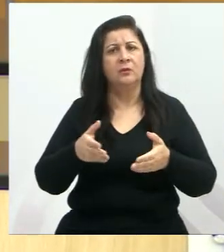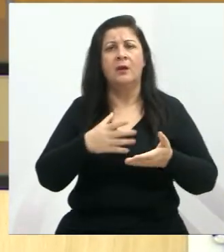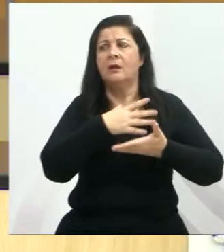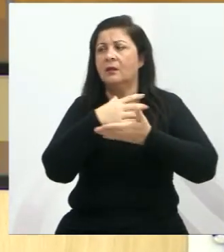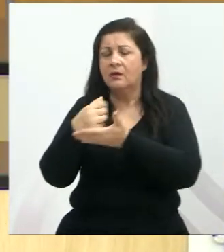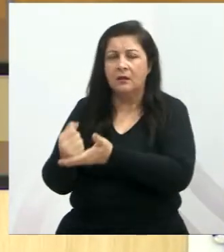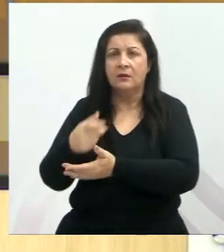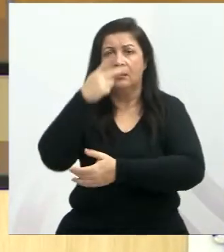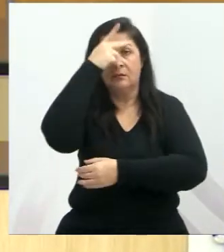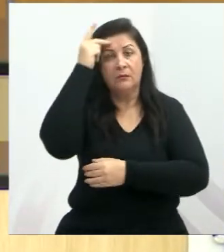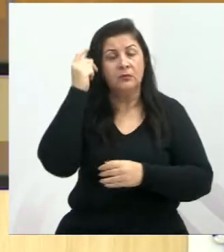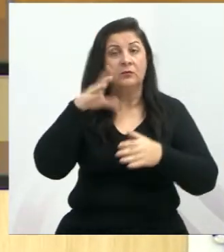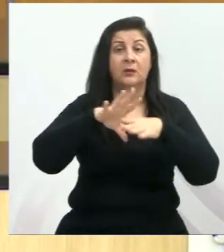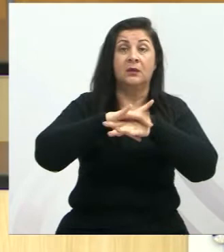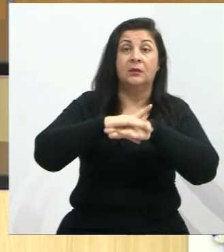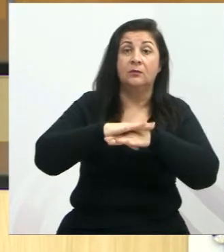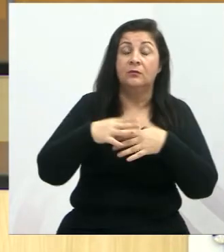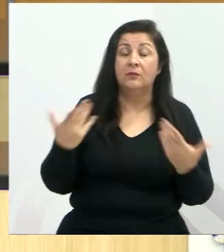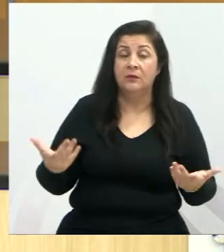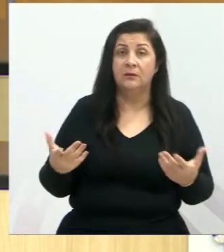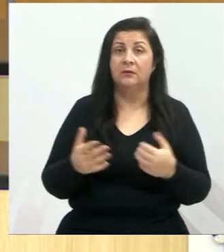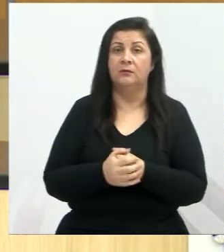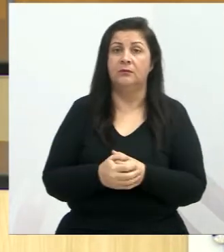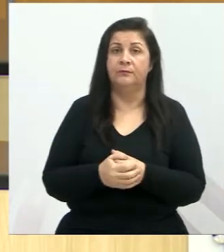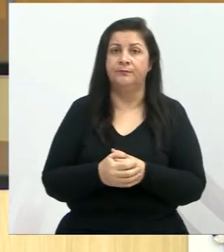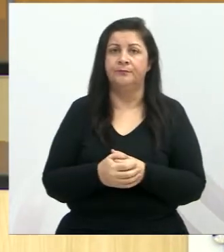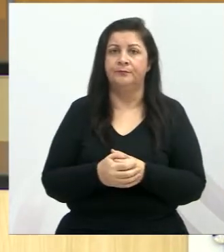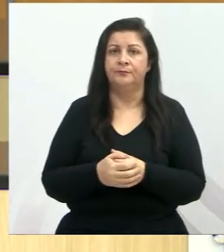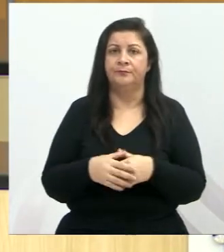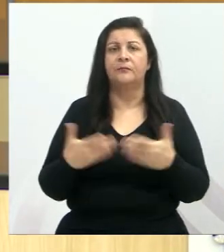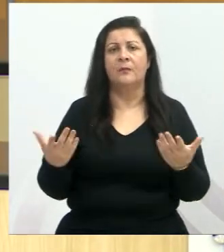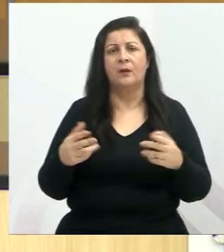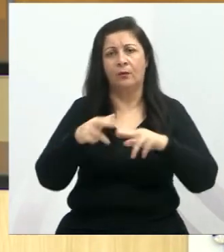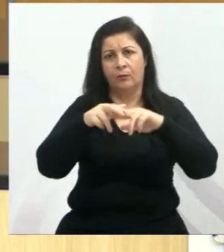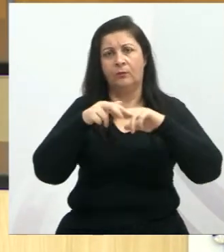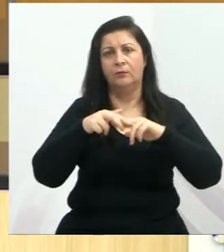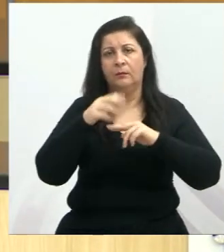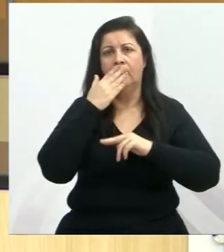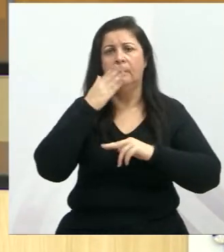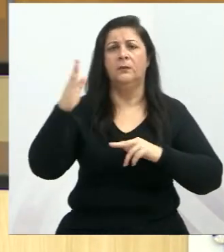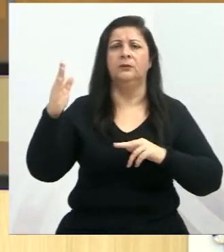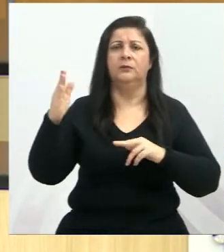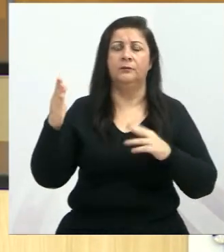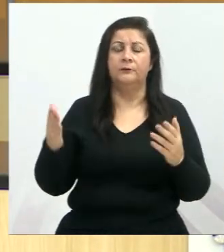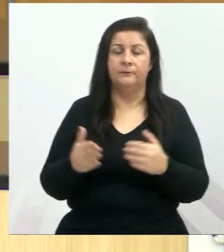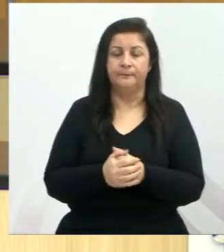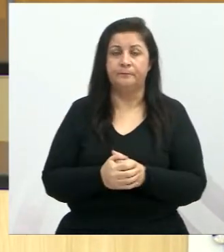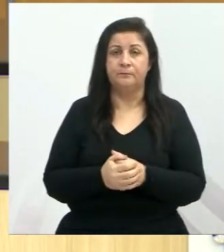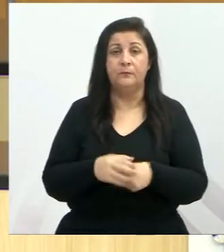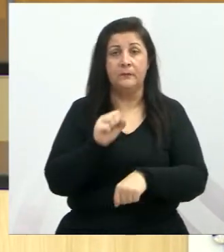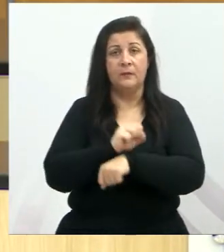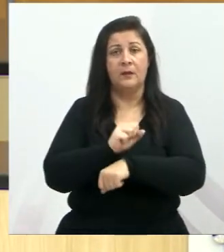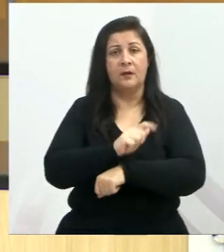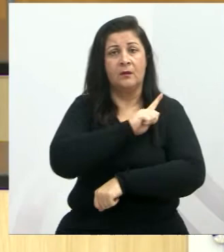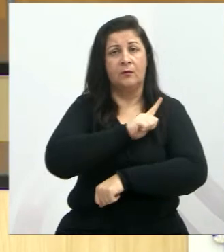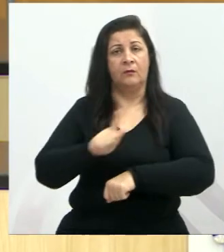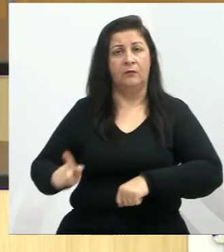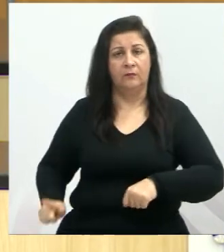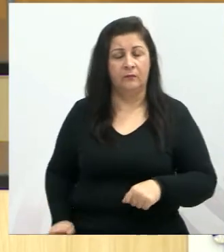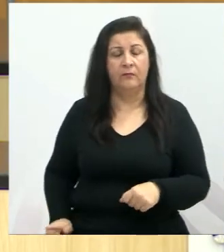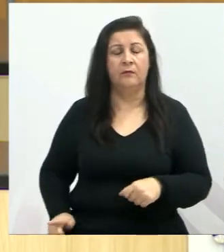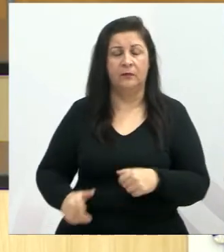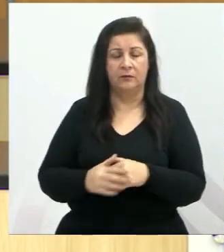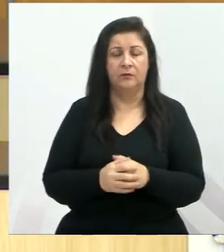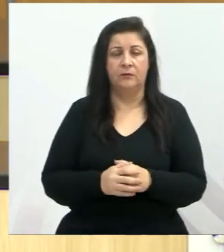carregando esses trabalhadores, e aí a gente está fazendo essa reivindicação, né, e eu espero que o governador atenda, não essa